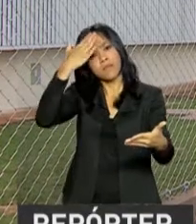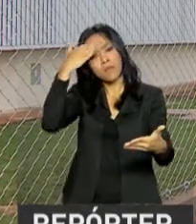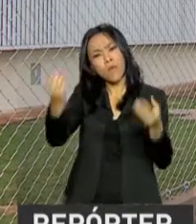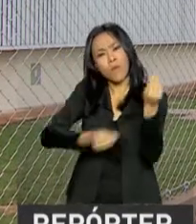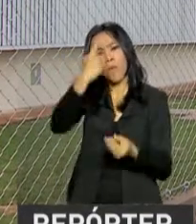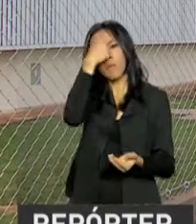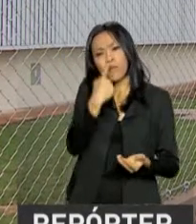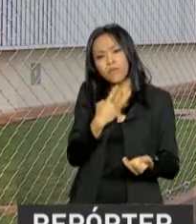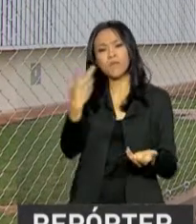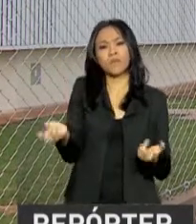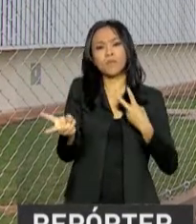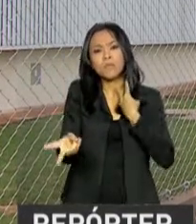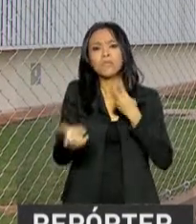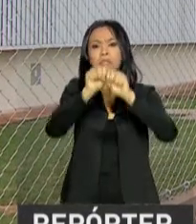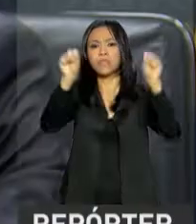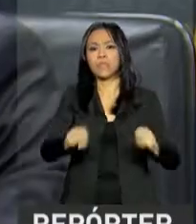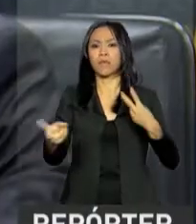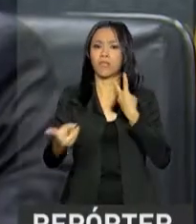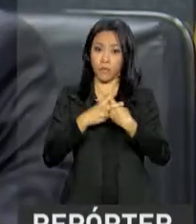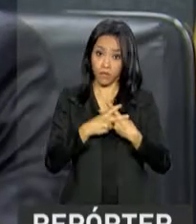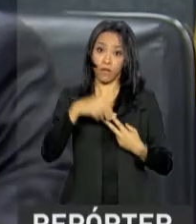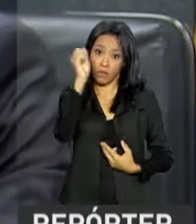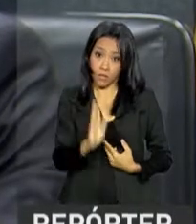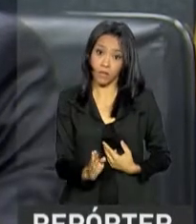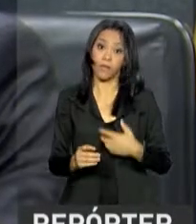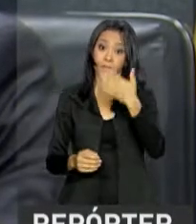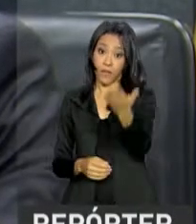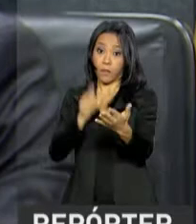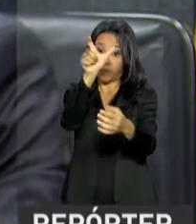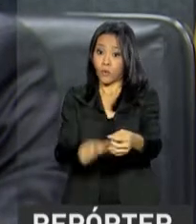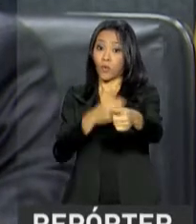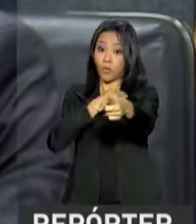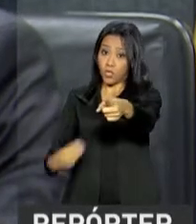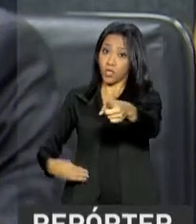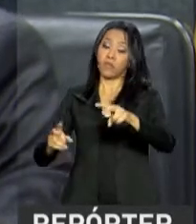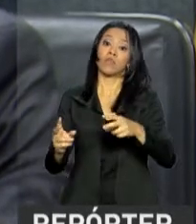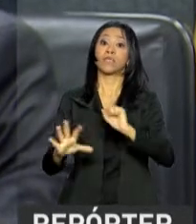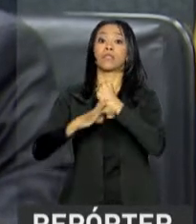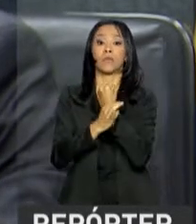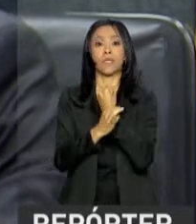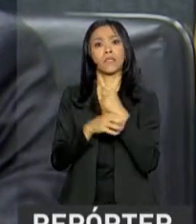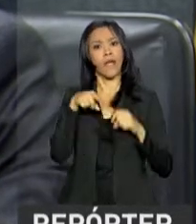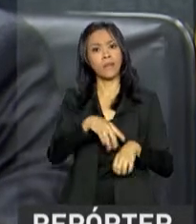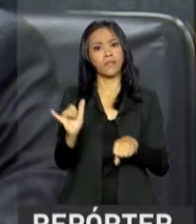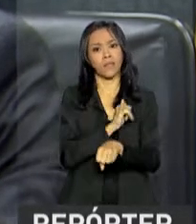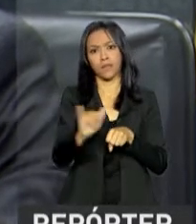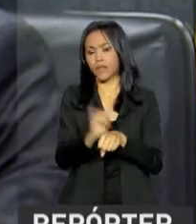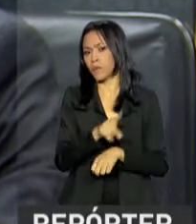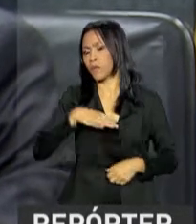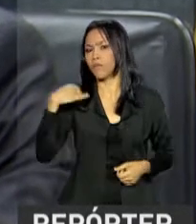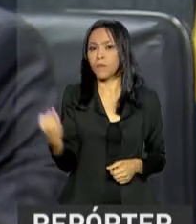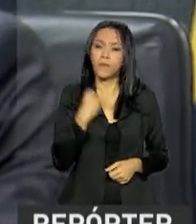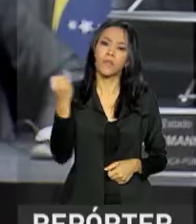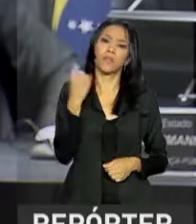do sistema prisional do país o ministro da segurança pública disse que a ferramenta importante para o combate à